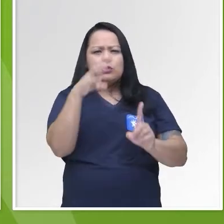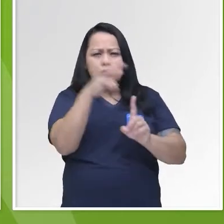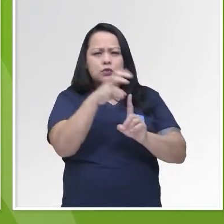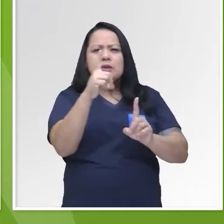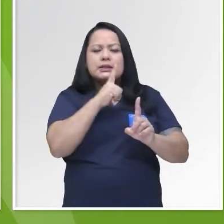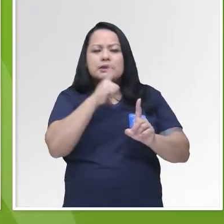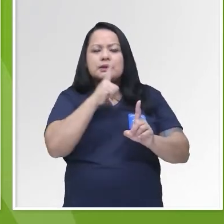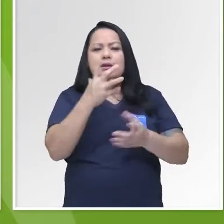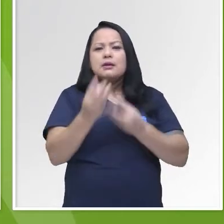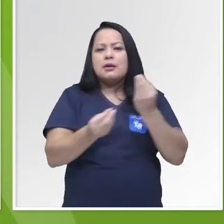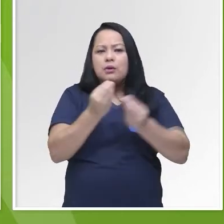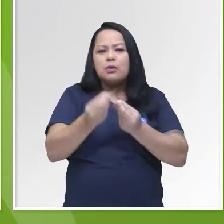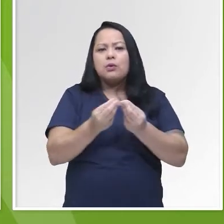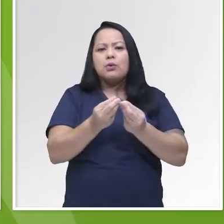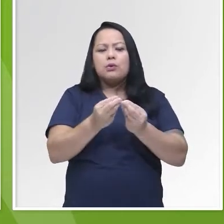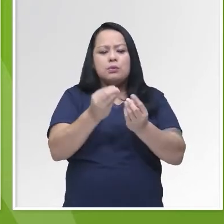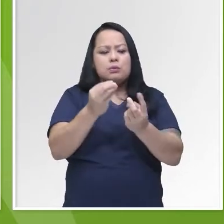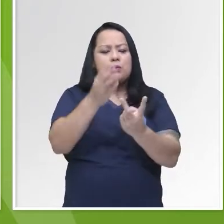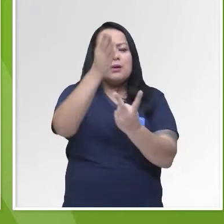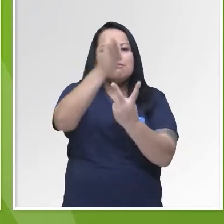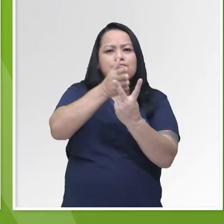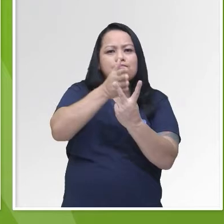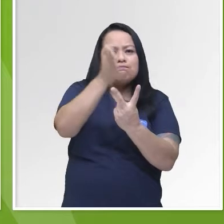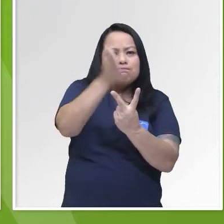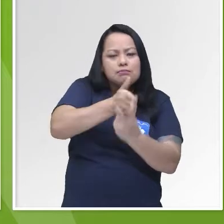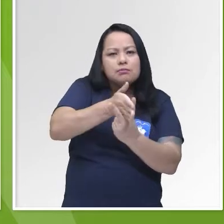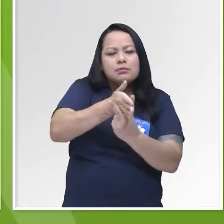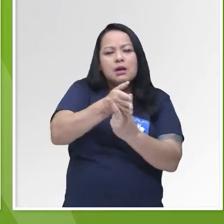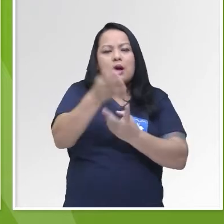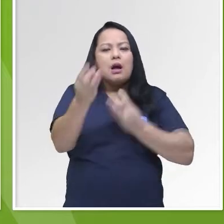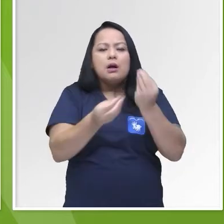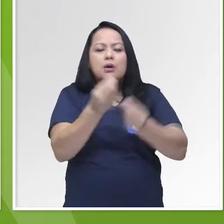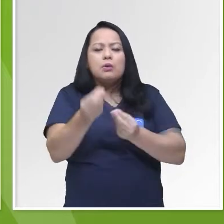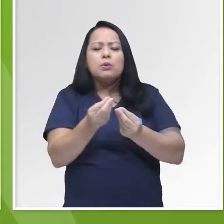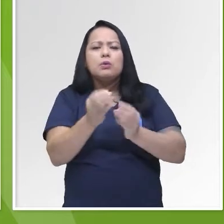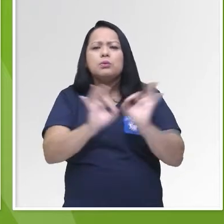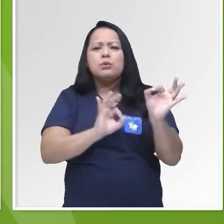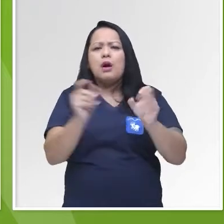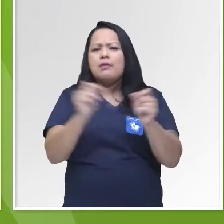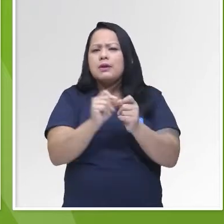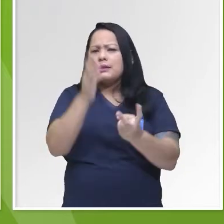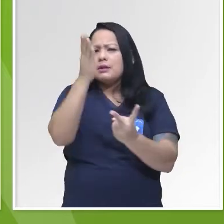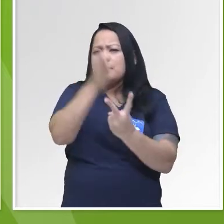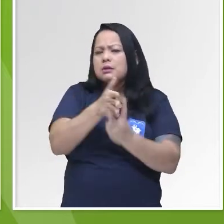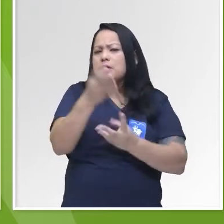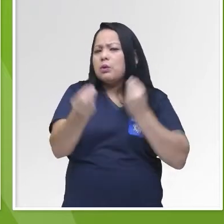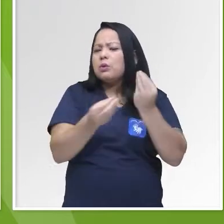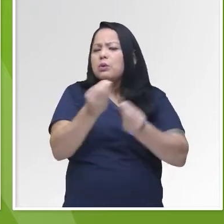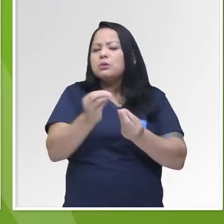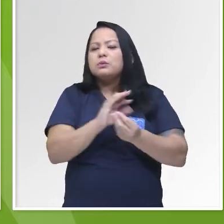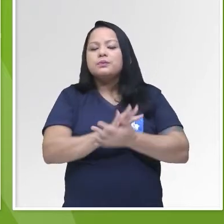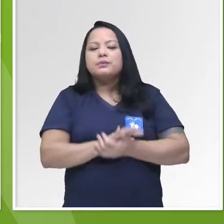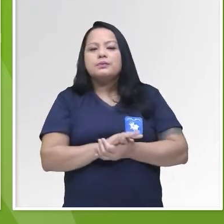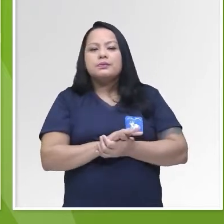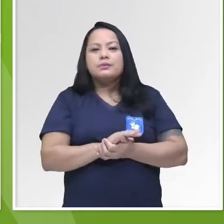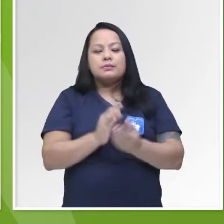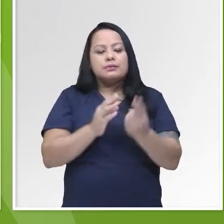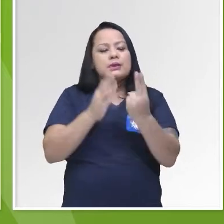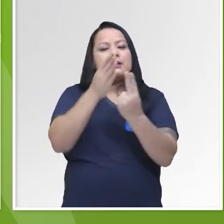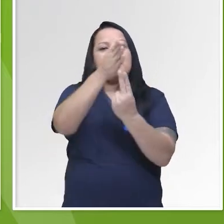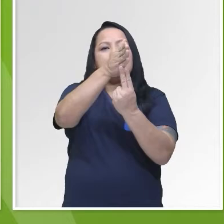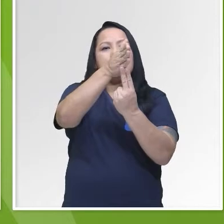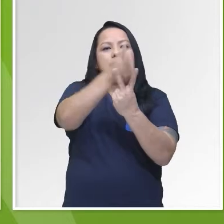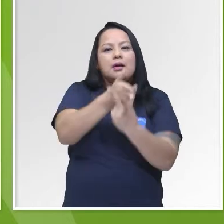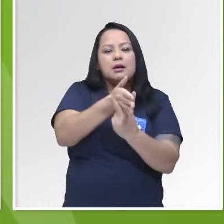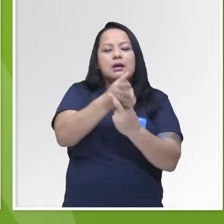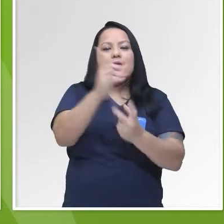realmente uma separação. E como pode ser feito isso, né? Essa separação aí, ele pode